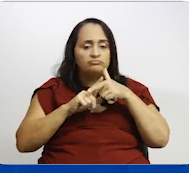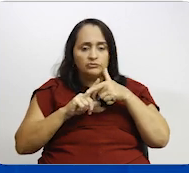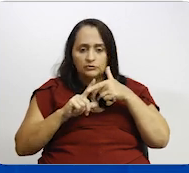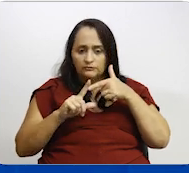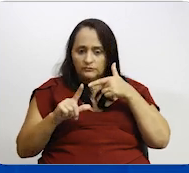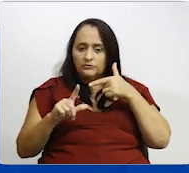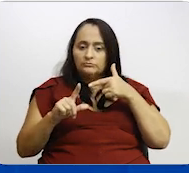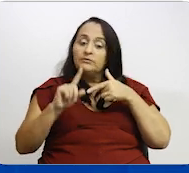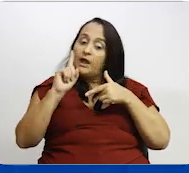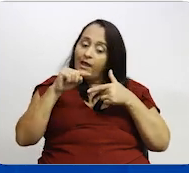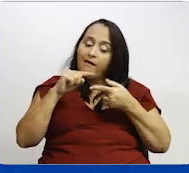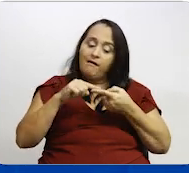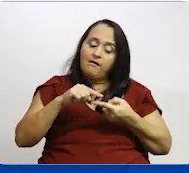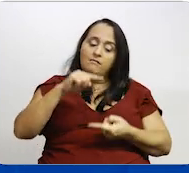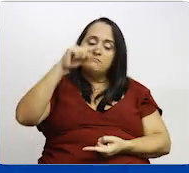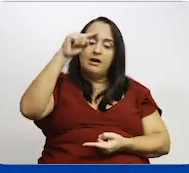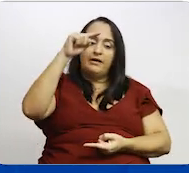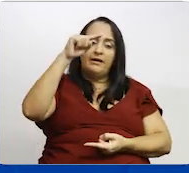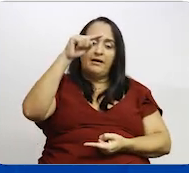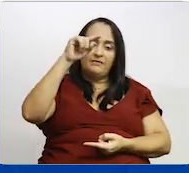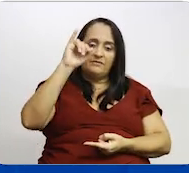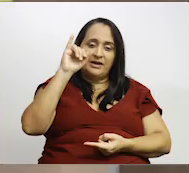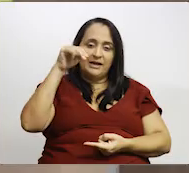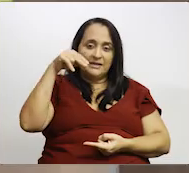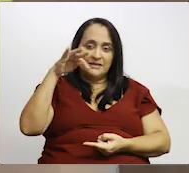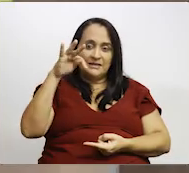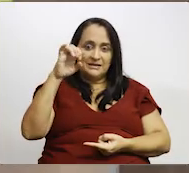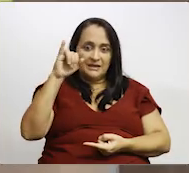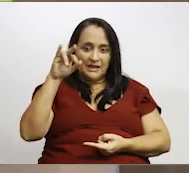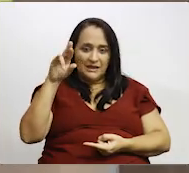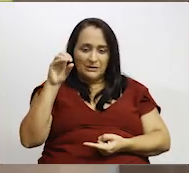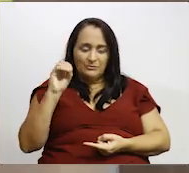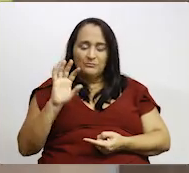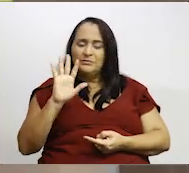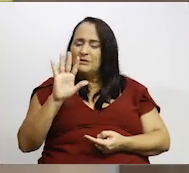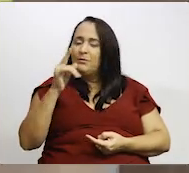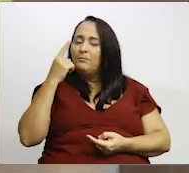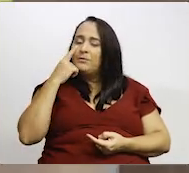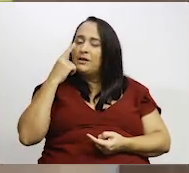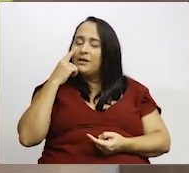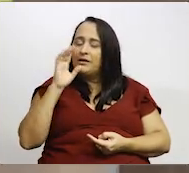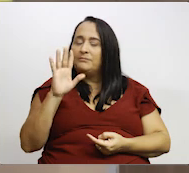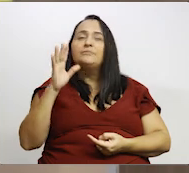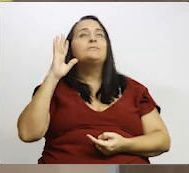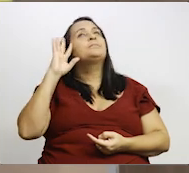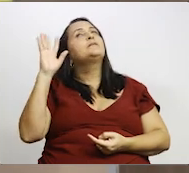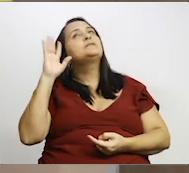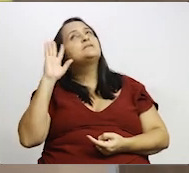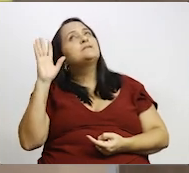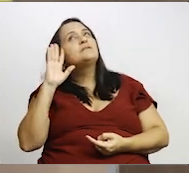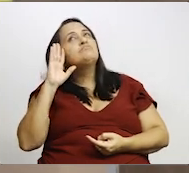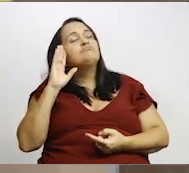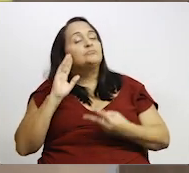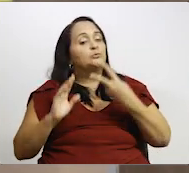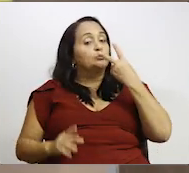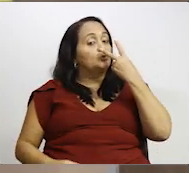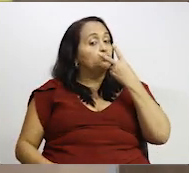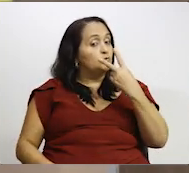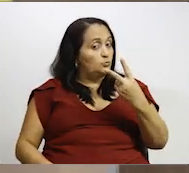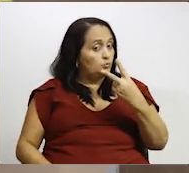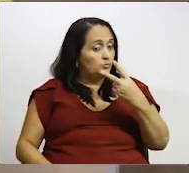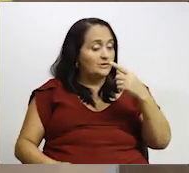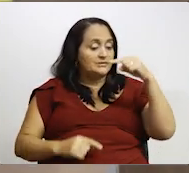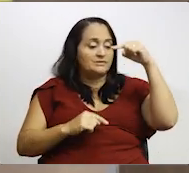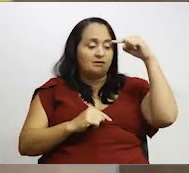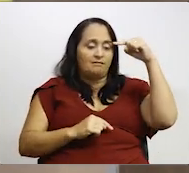dividido inteiro. O que é o inteiro? É a garrafa. Então, vamos fazer de conta que nós tínhamos 2 garrafas e a gente dividiu